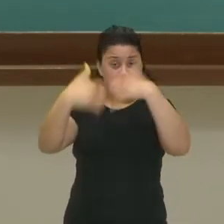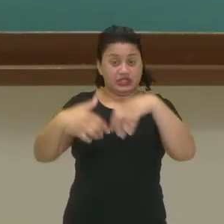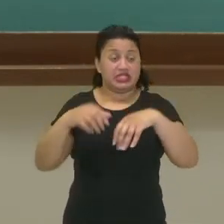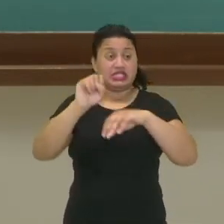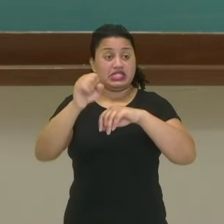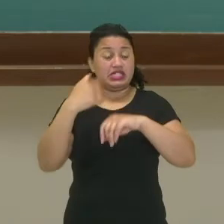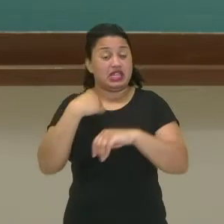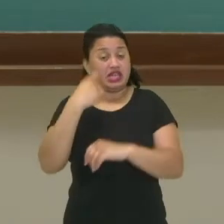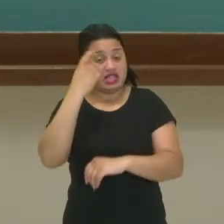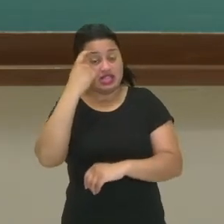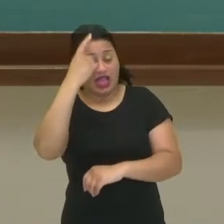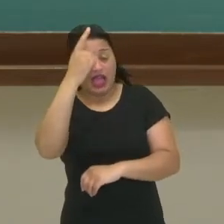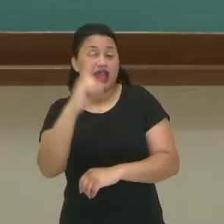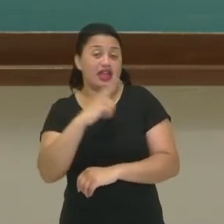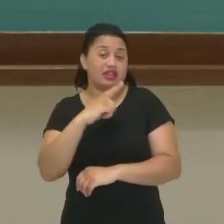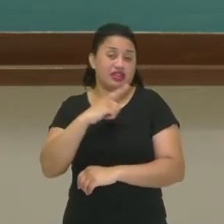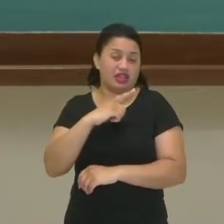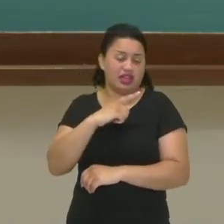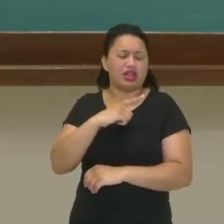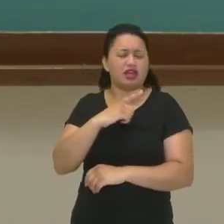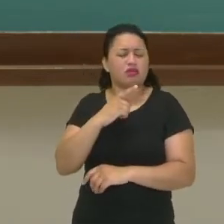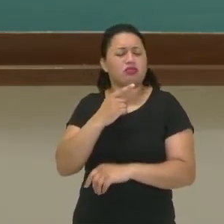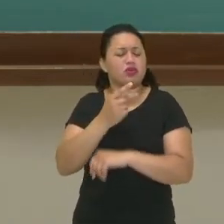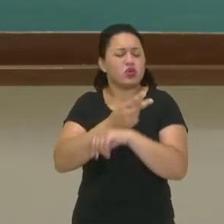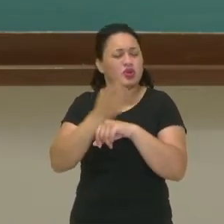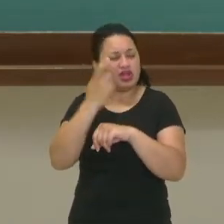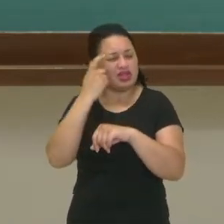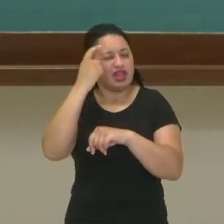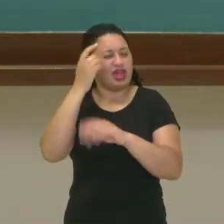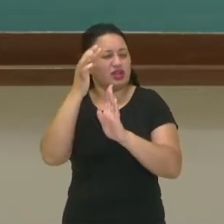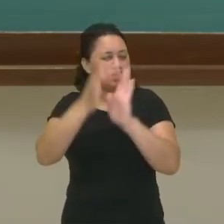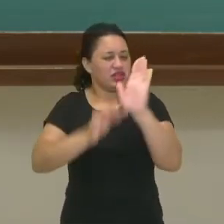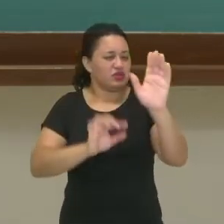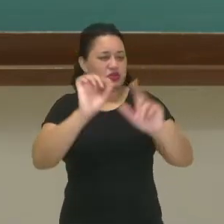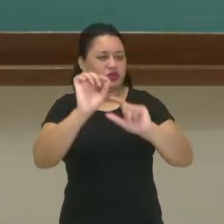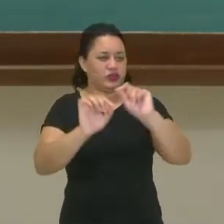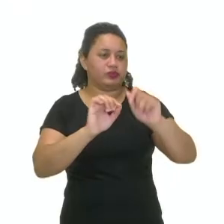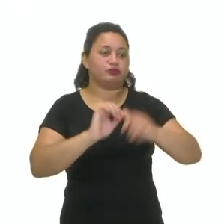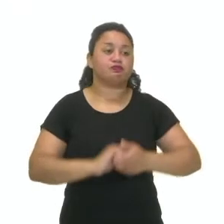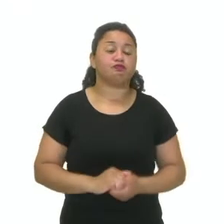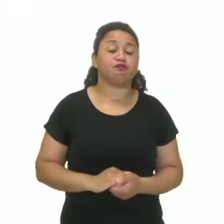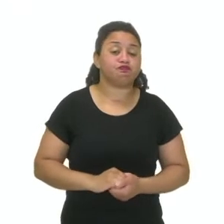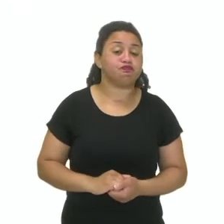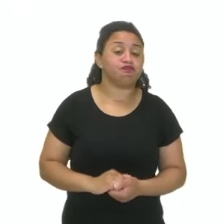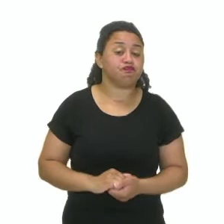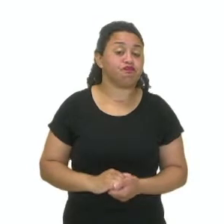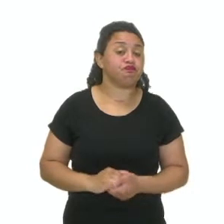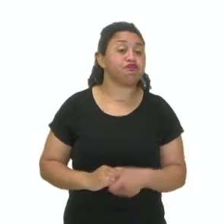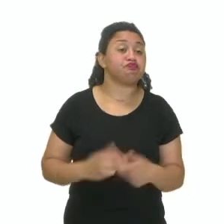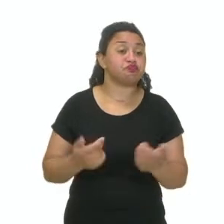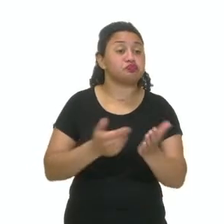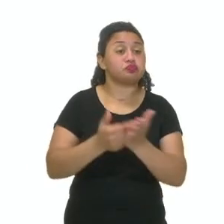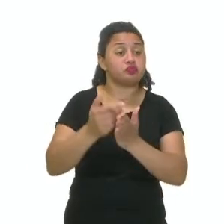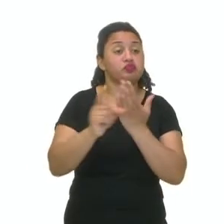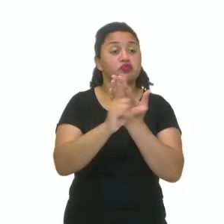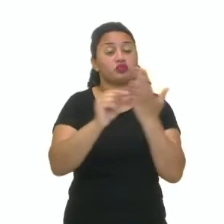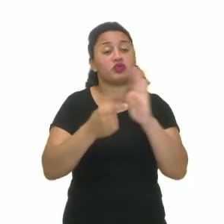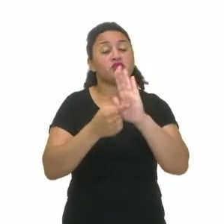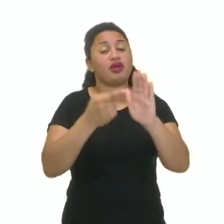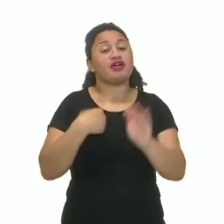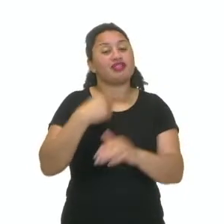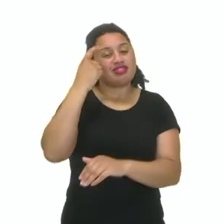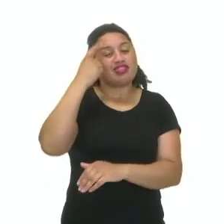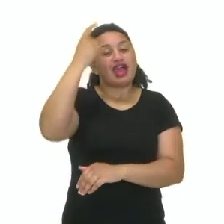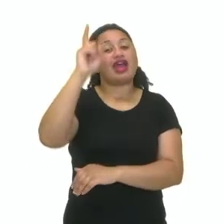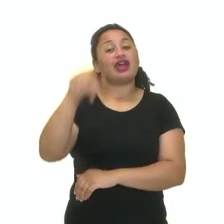a ideia está ali. Procure a sua ideia no texto. Acompanhem lá comigo, então. De início, o autor apresenta uma ideia,